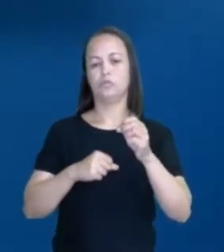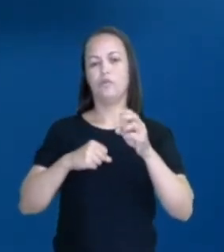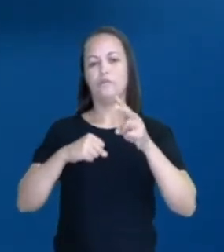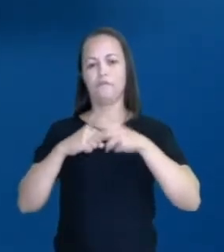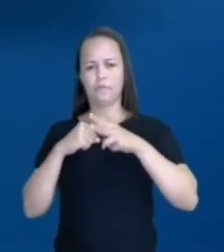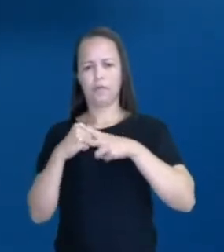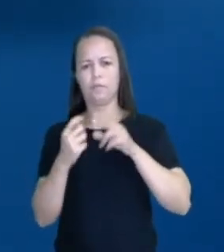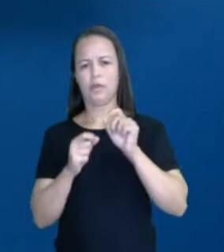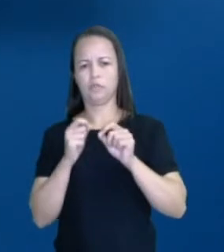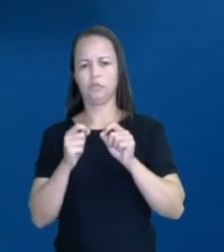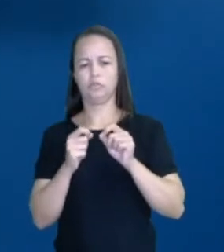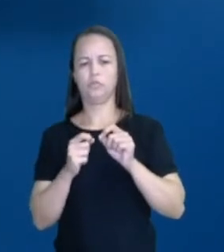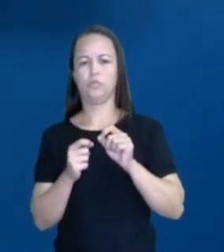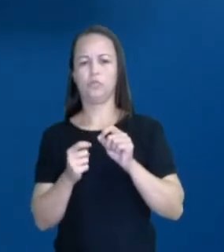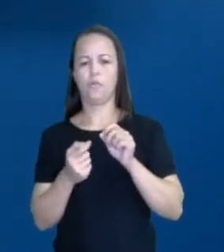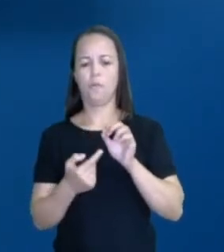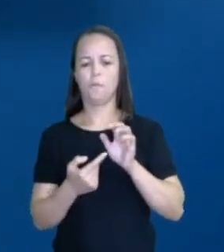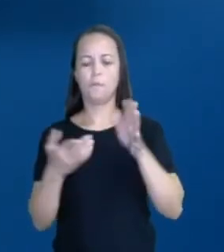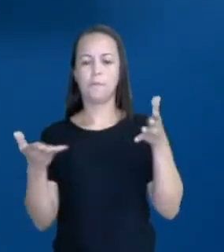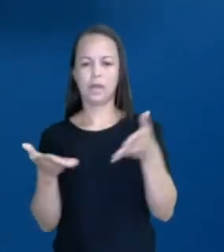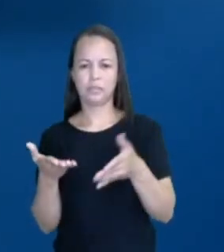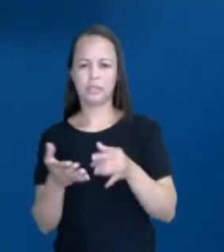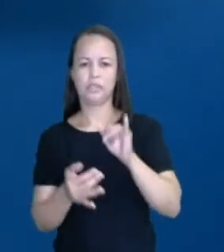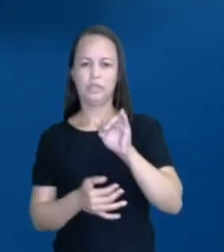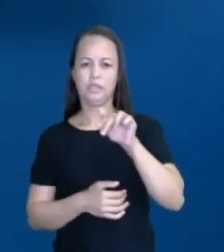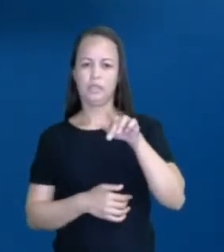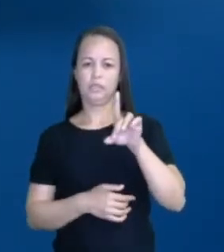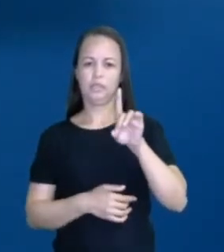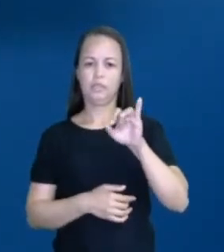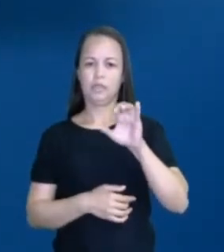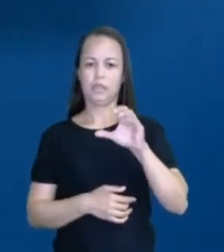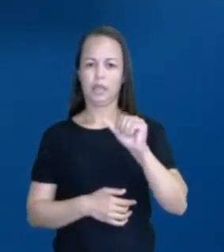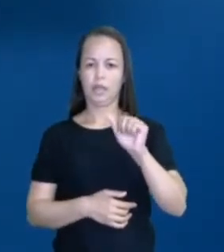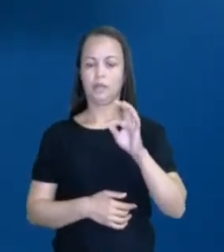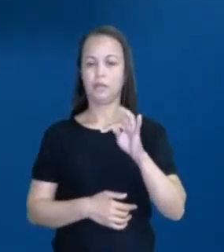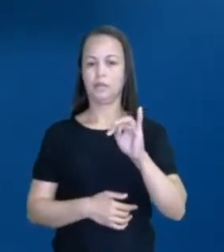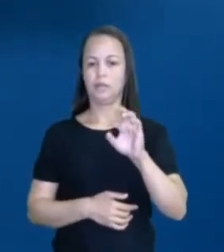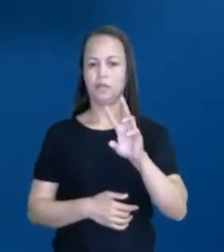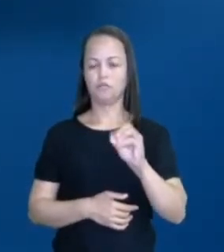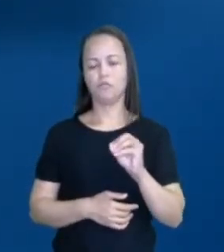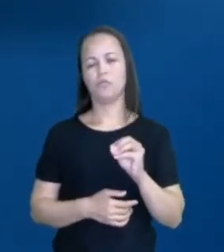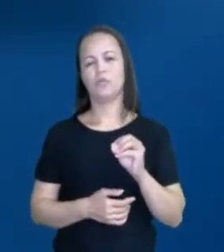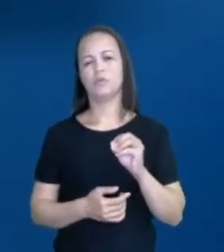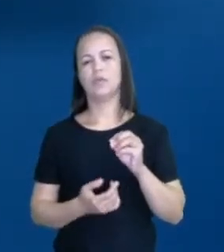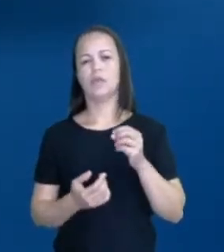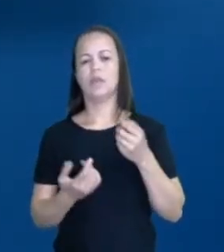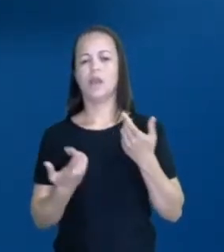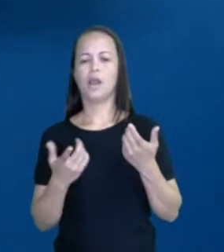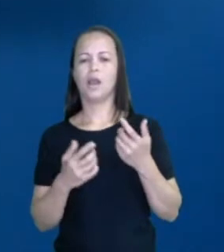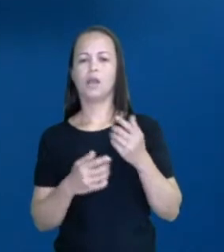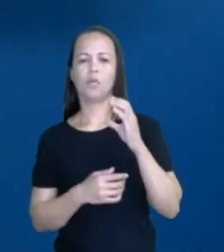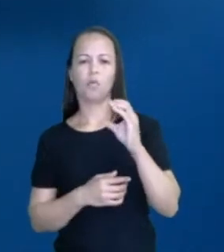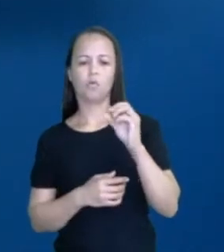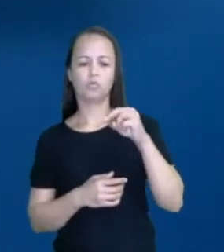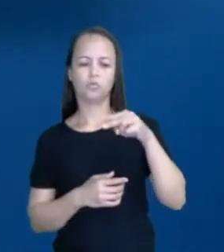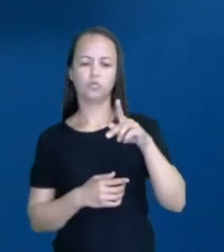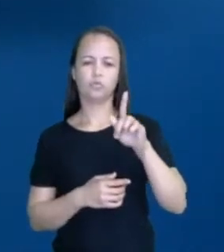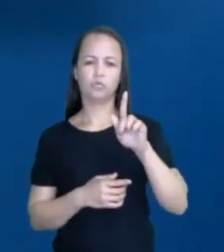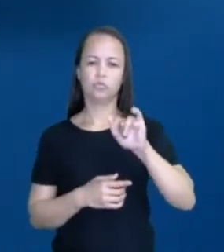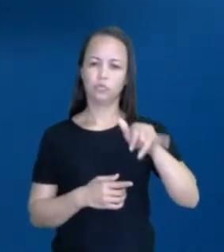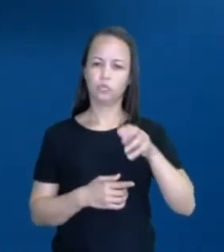Toda vez que a gente fala de verbo, né, a gente tem conjugação, modo verbal, tempo